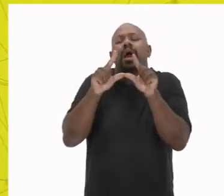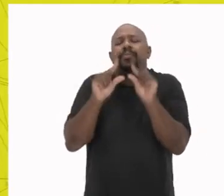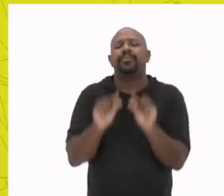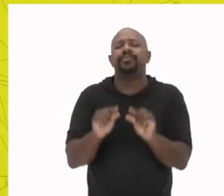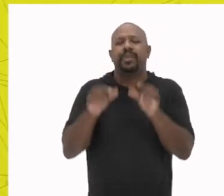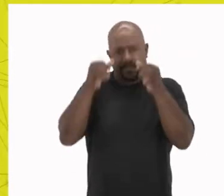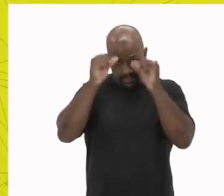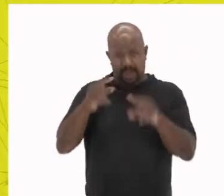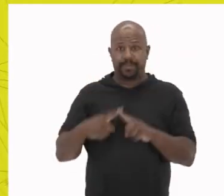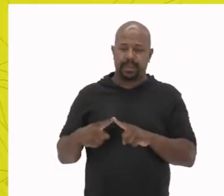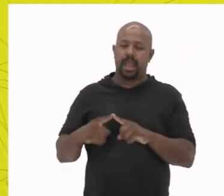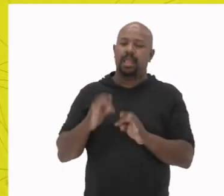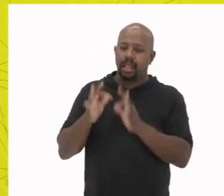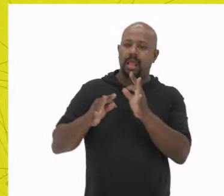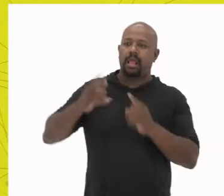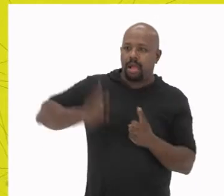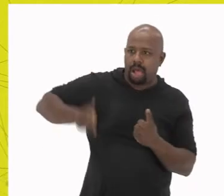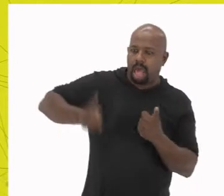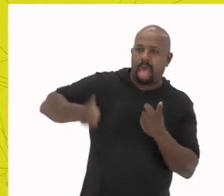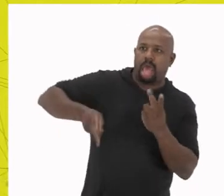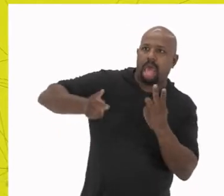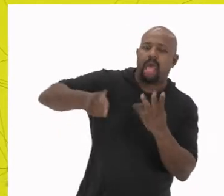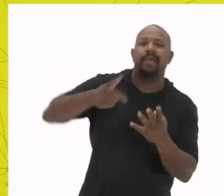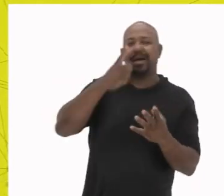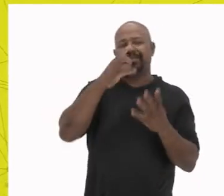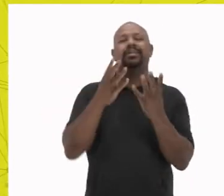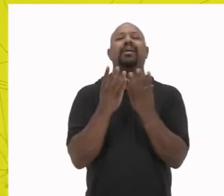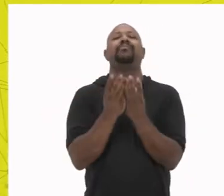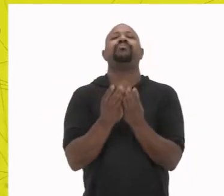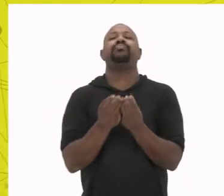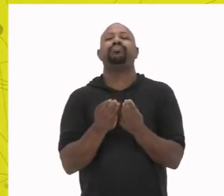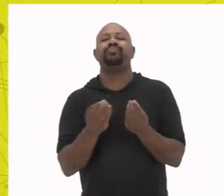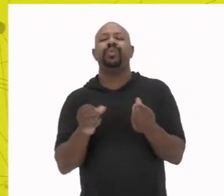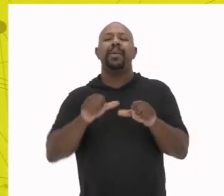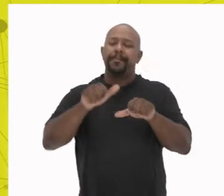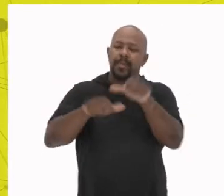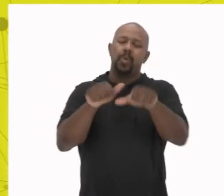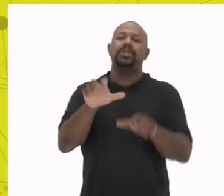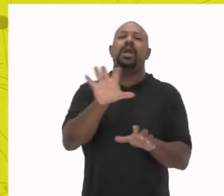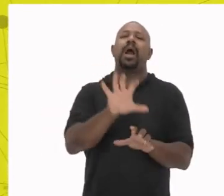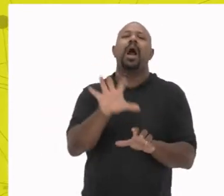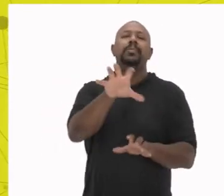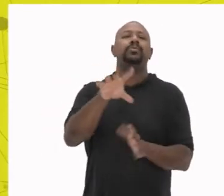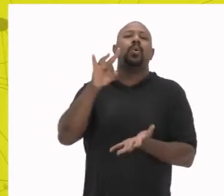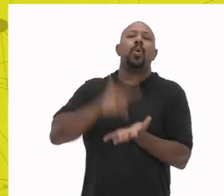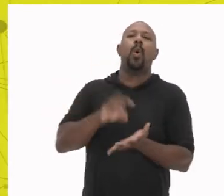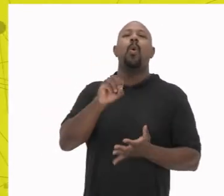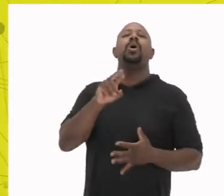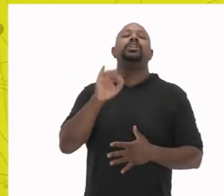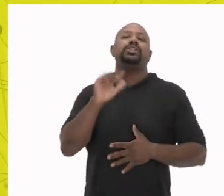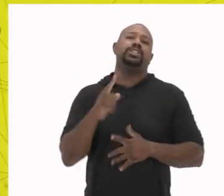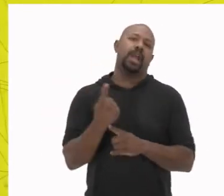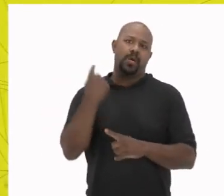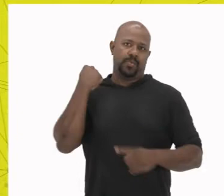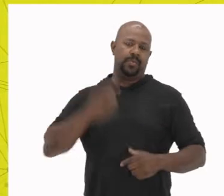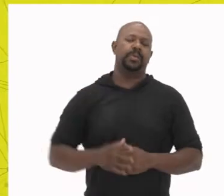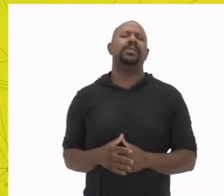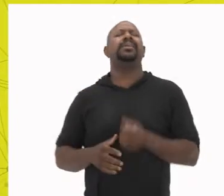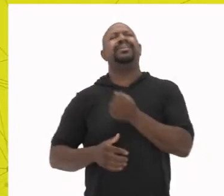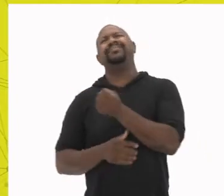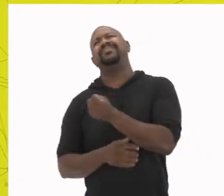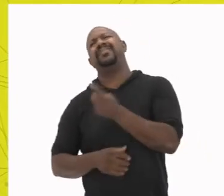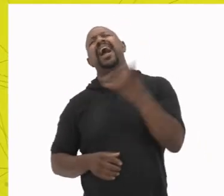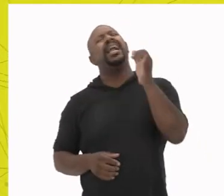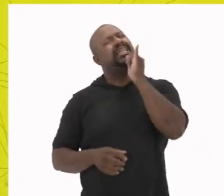considerar minimizá-los, pois tratamentos sucessivos descaracterizam e distanciam a obra do seu estado original.